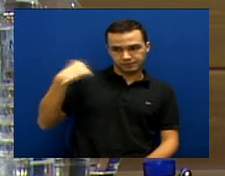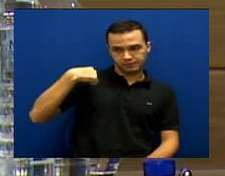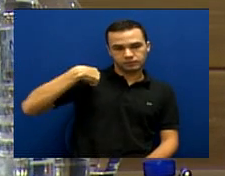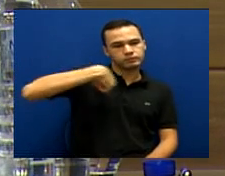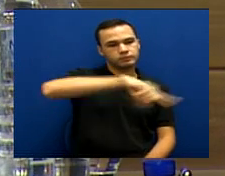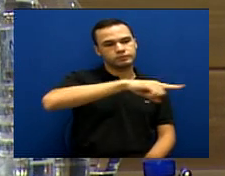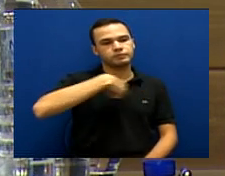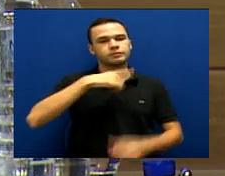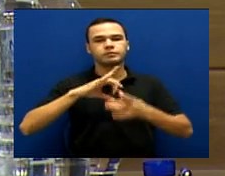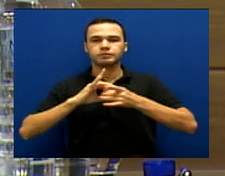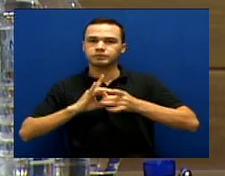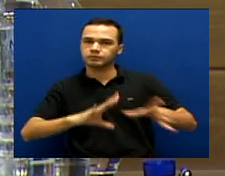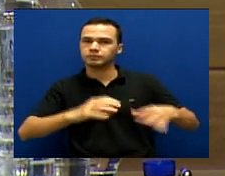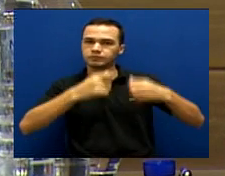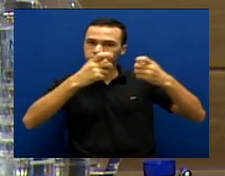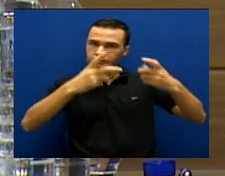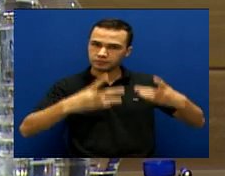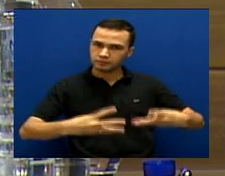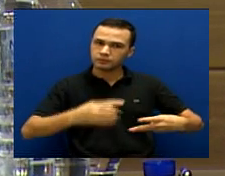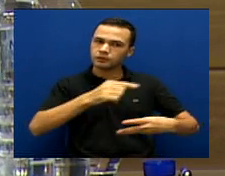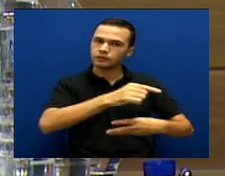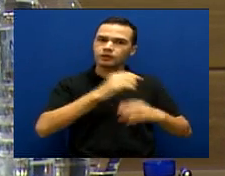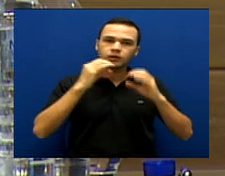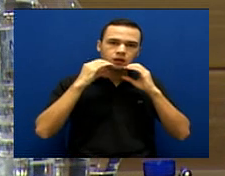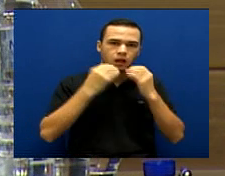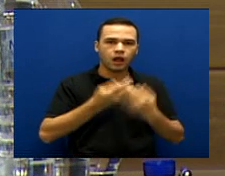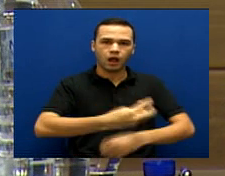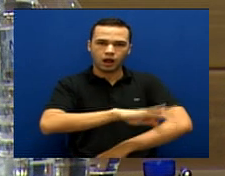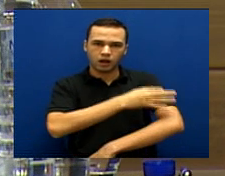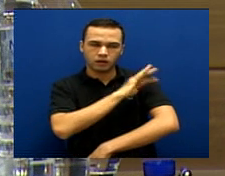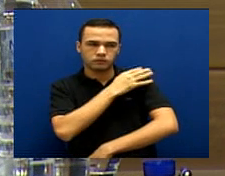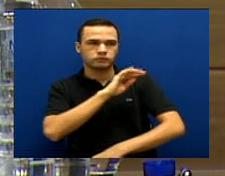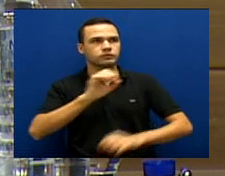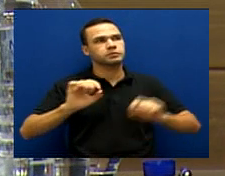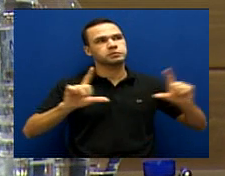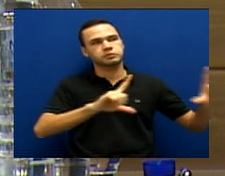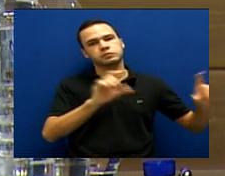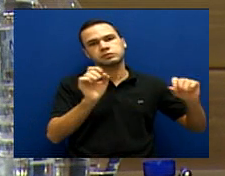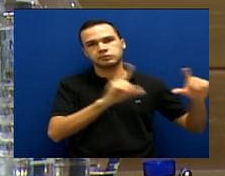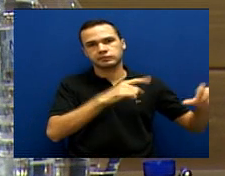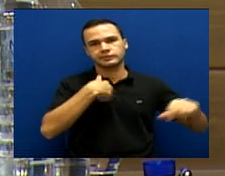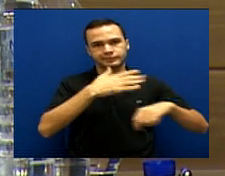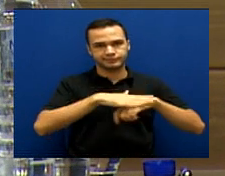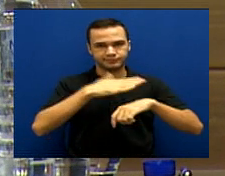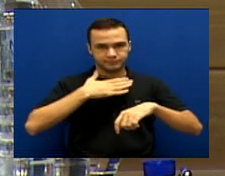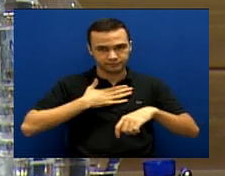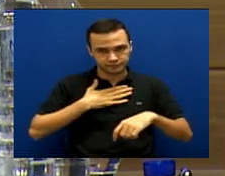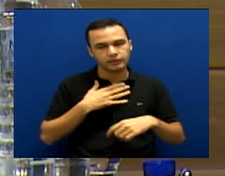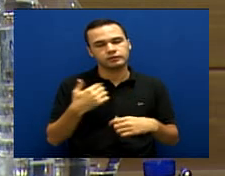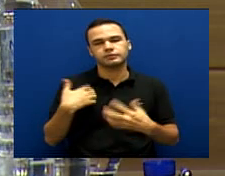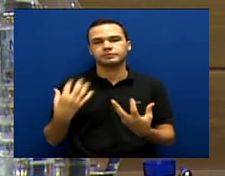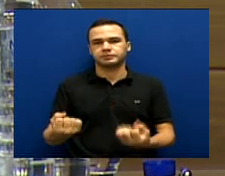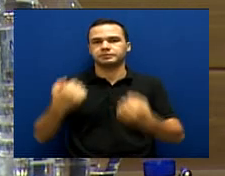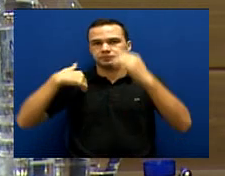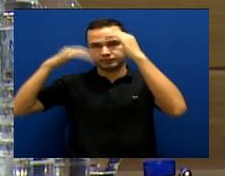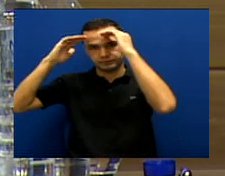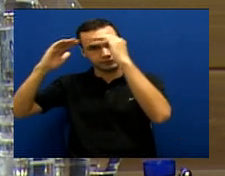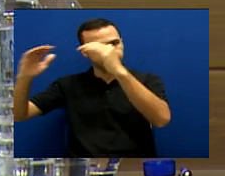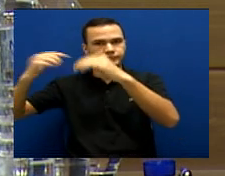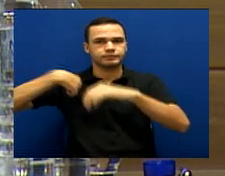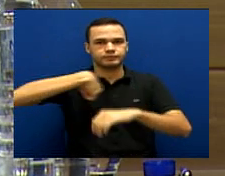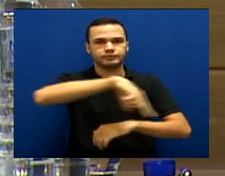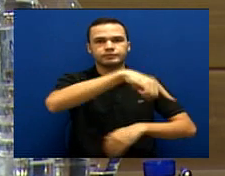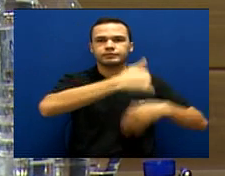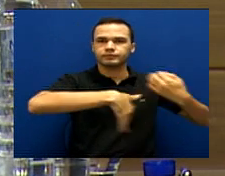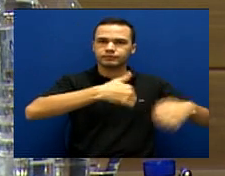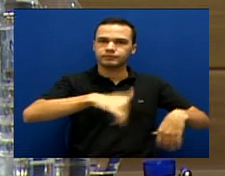à fábio você por favor apresente de forma técnica essa essa questão eu falei com certeza e